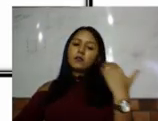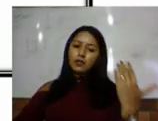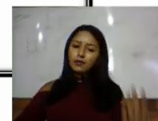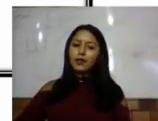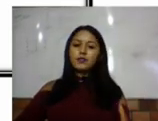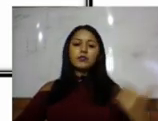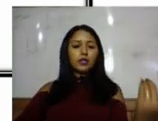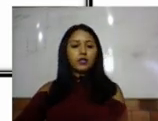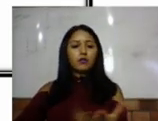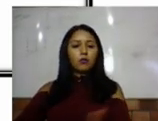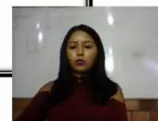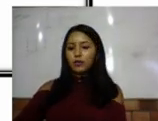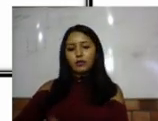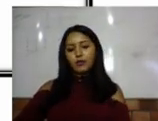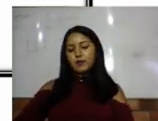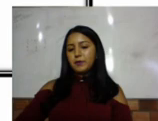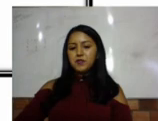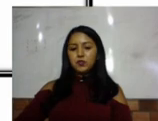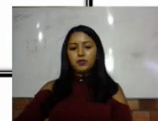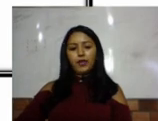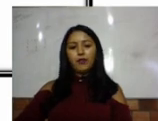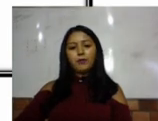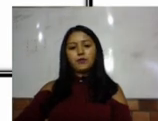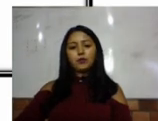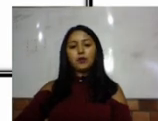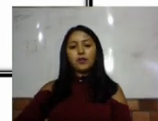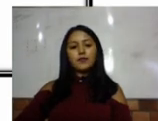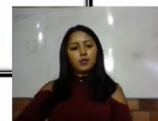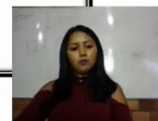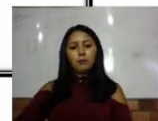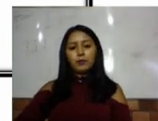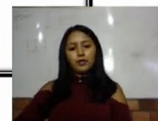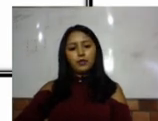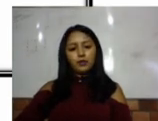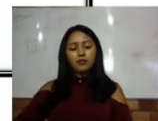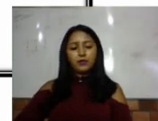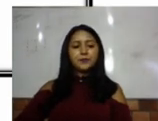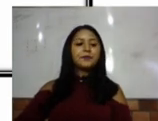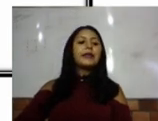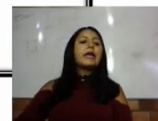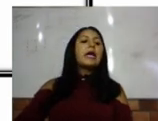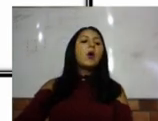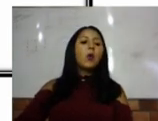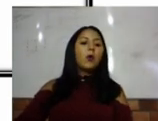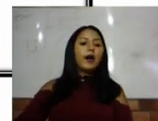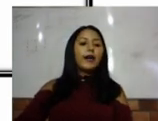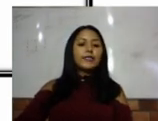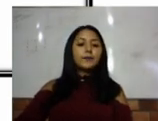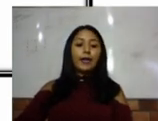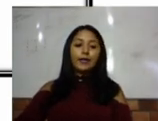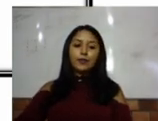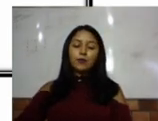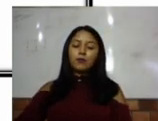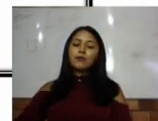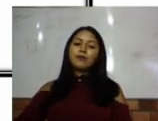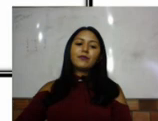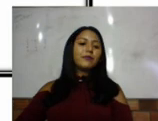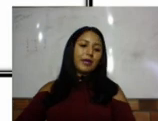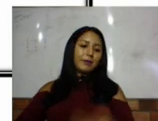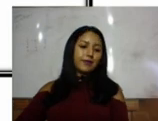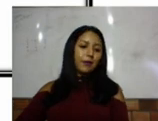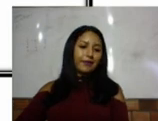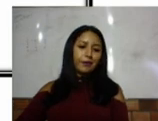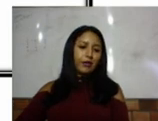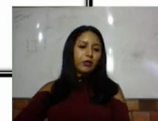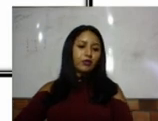ela fala porque com certeza eu tenho algum contato com essa pessoa né é uma pessoa conhecida uma amiga enfim ruan esse médico